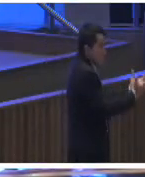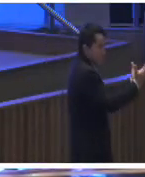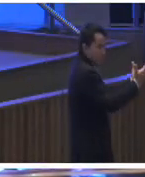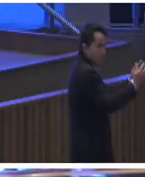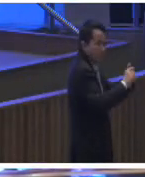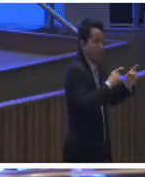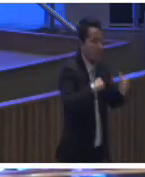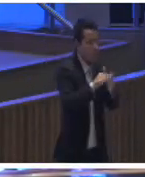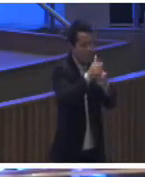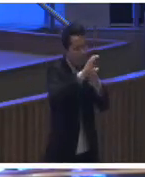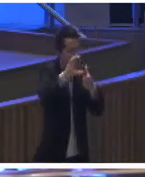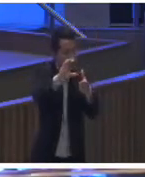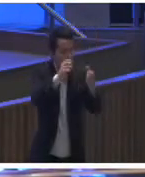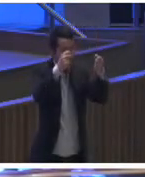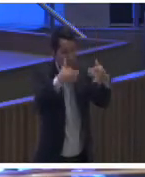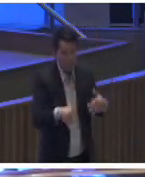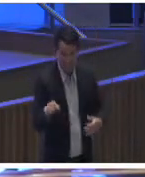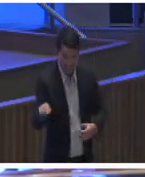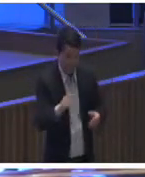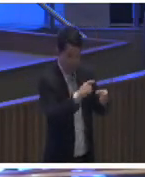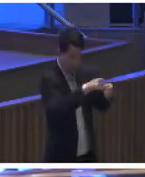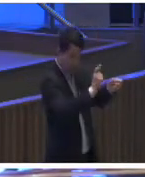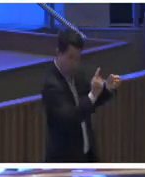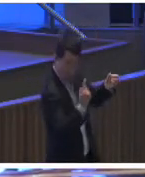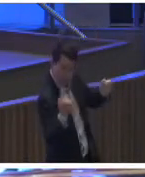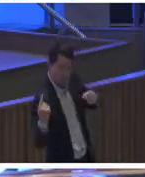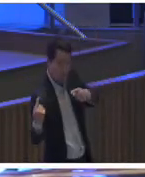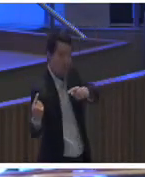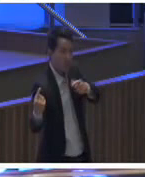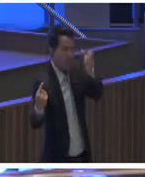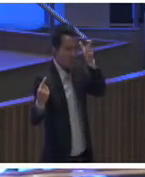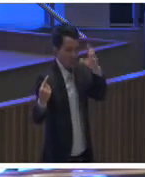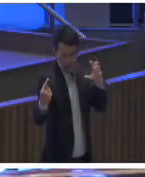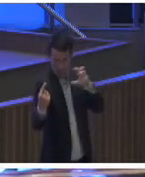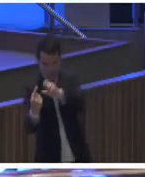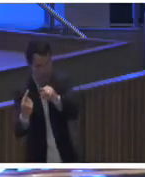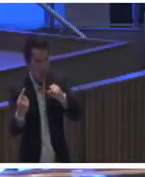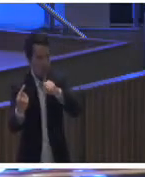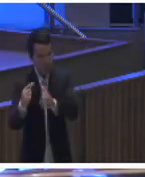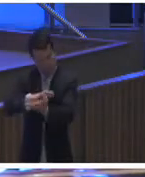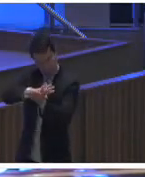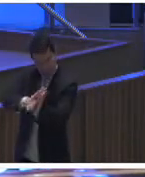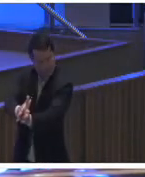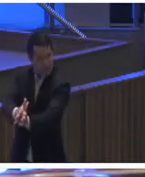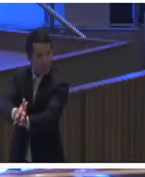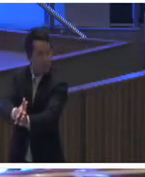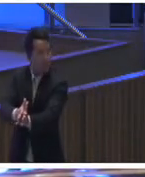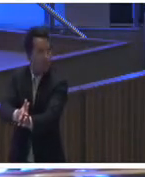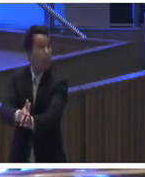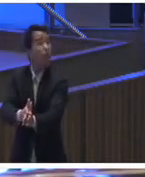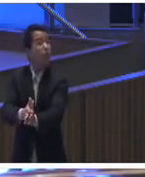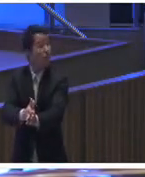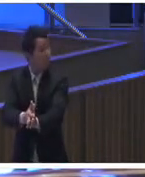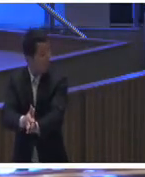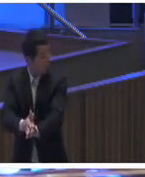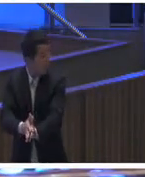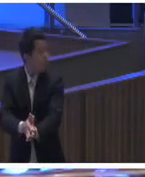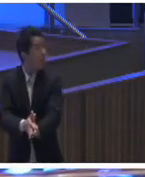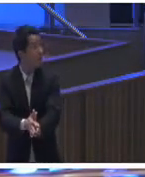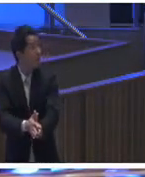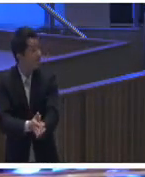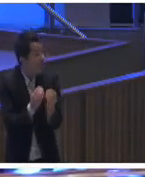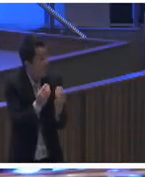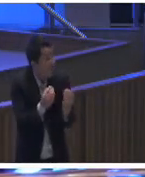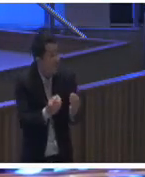Satanás, para a destruição da carne, para que possa haver genuíno